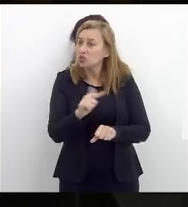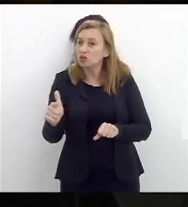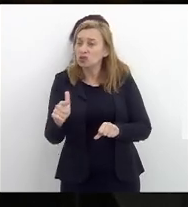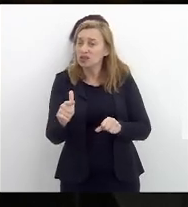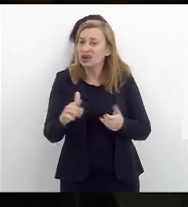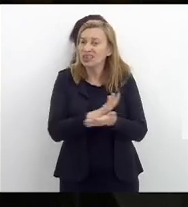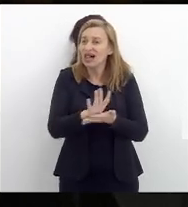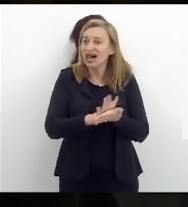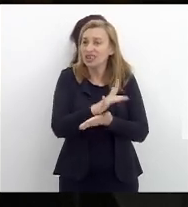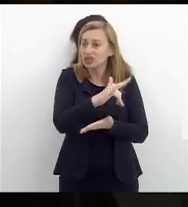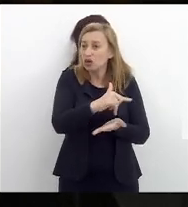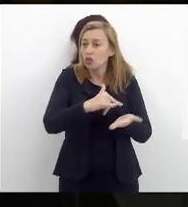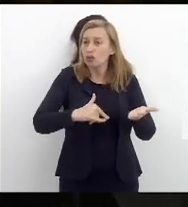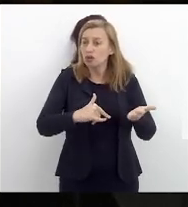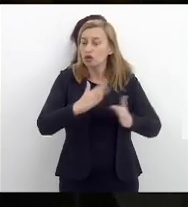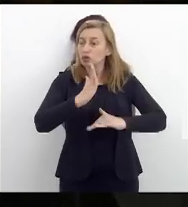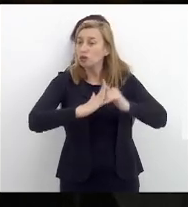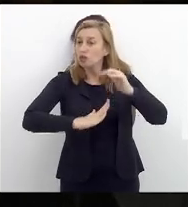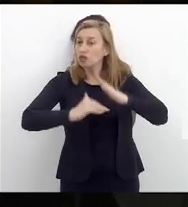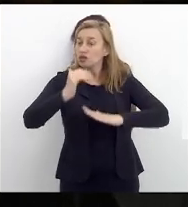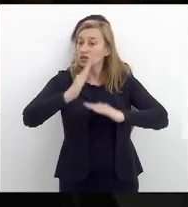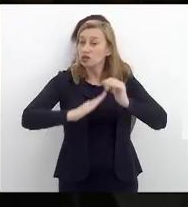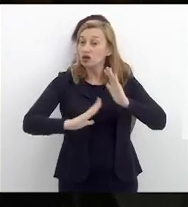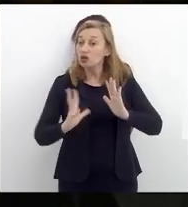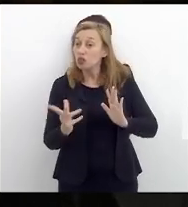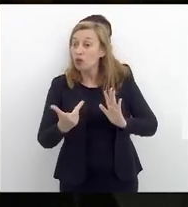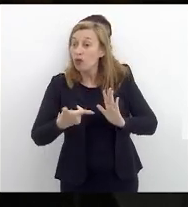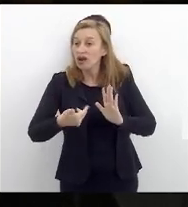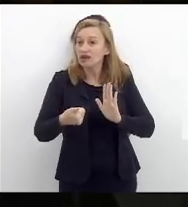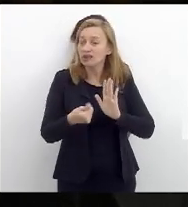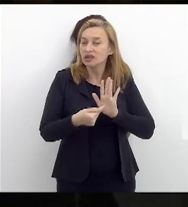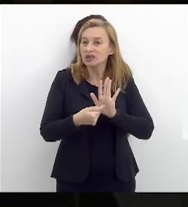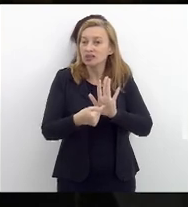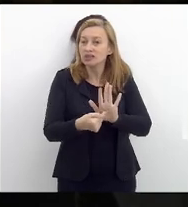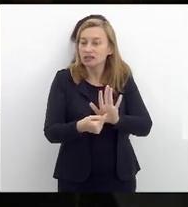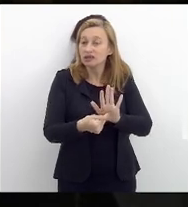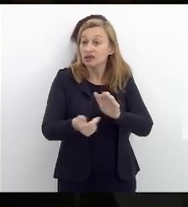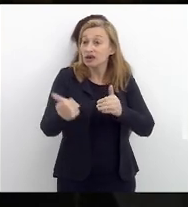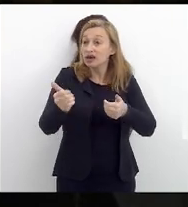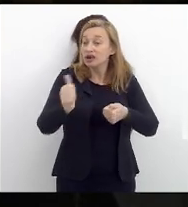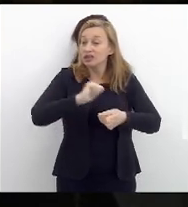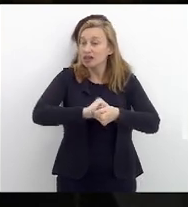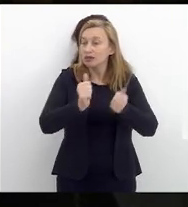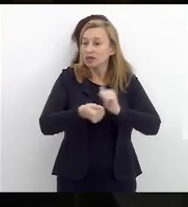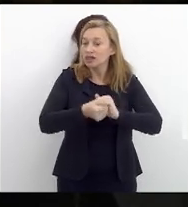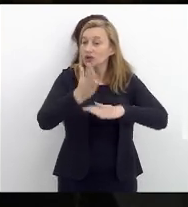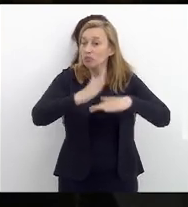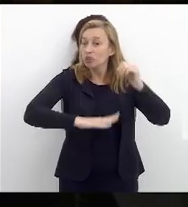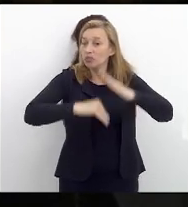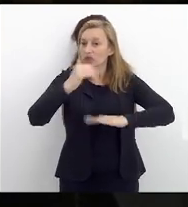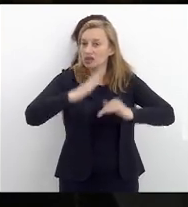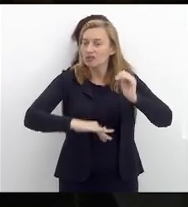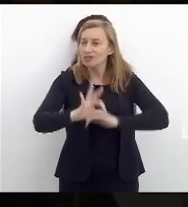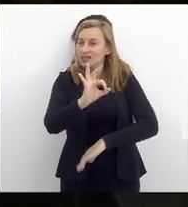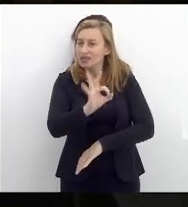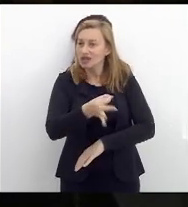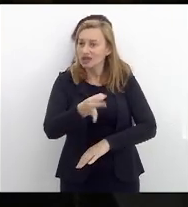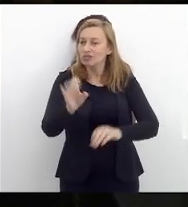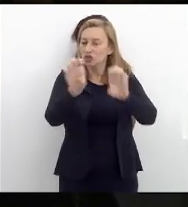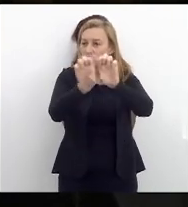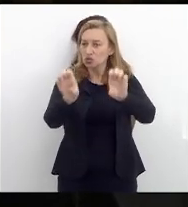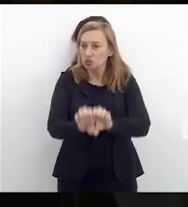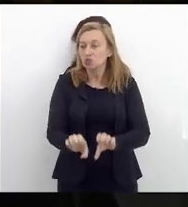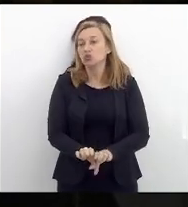sequer uma formação profissional que habilite para uma profissão minimamente